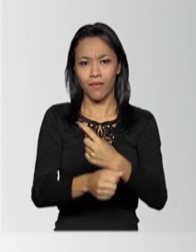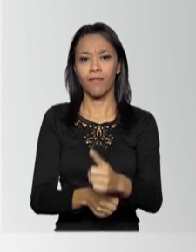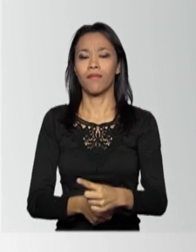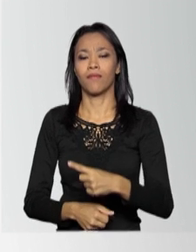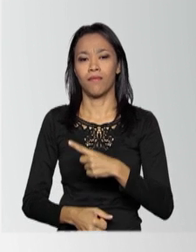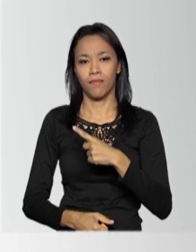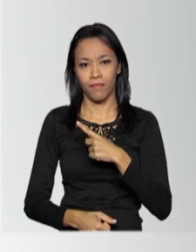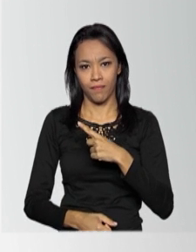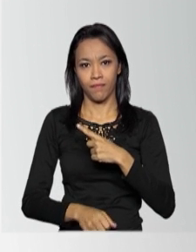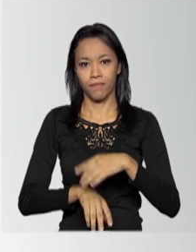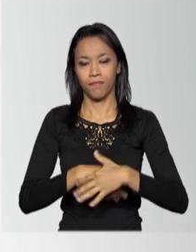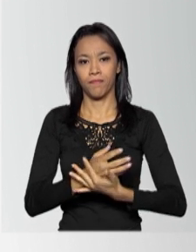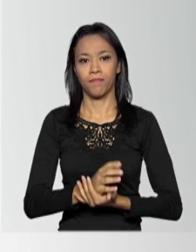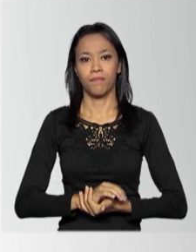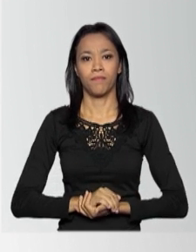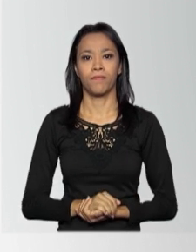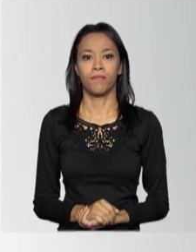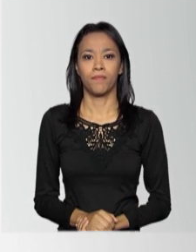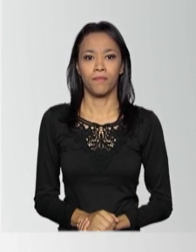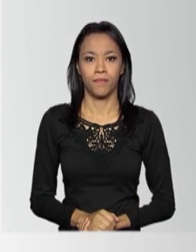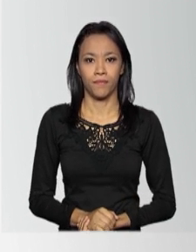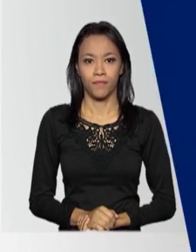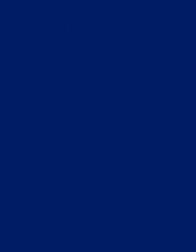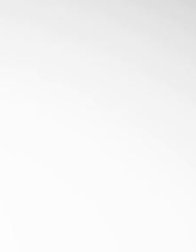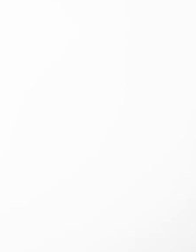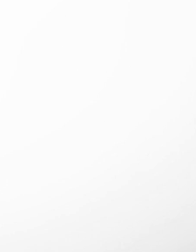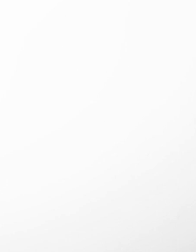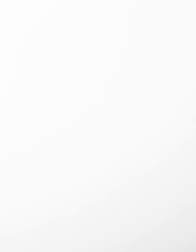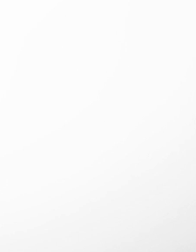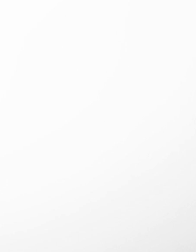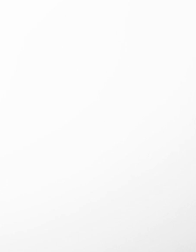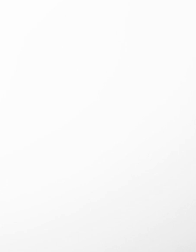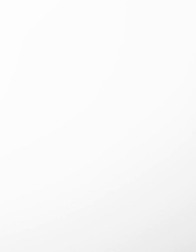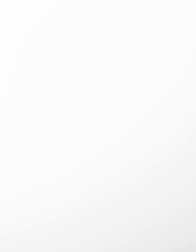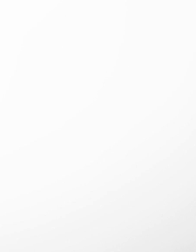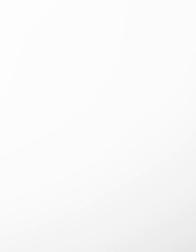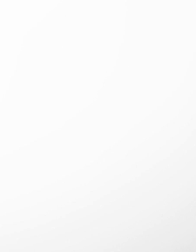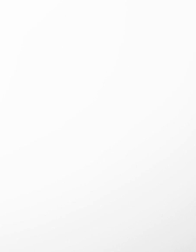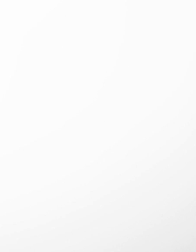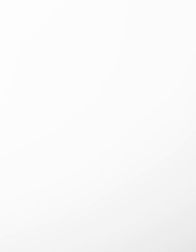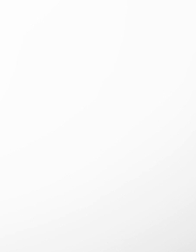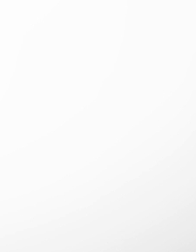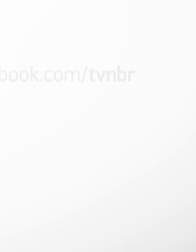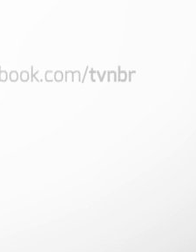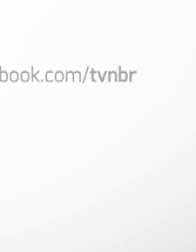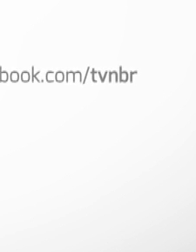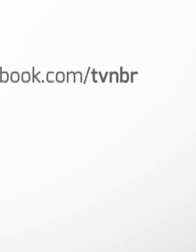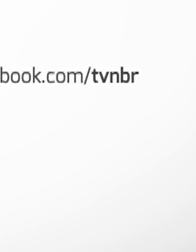www.fbb.org.br.